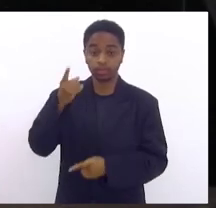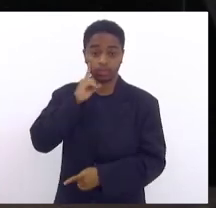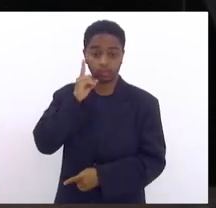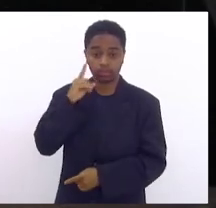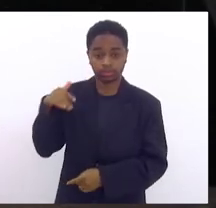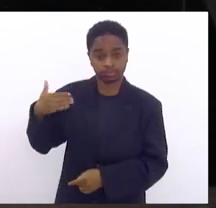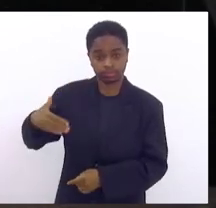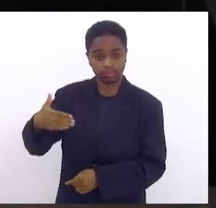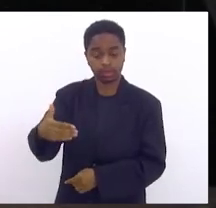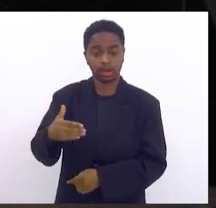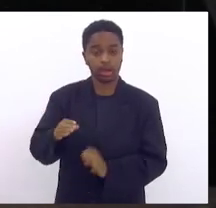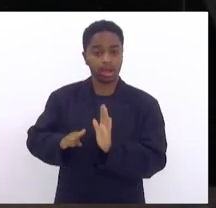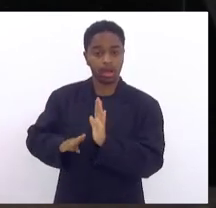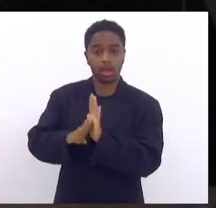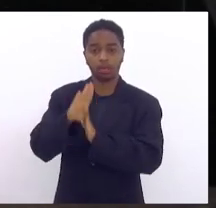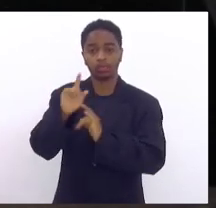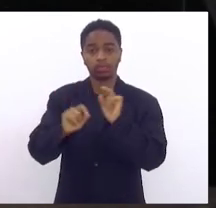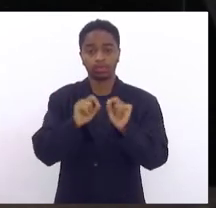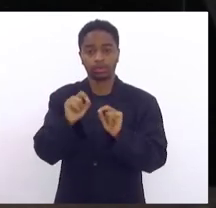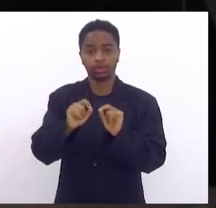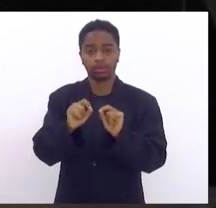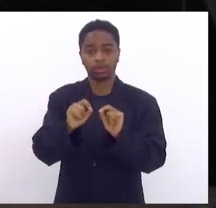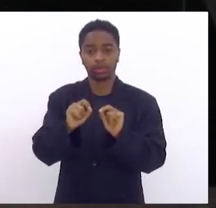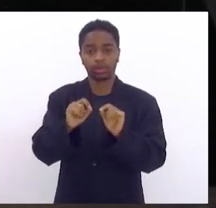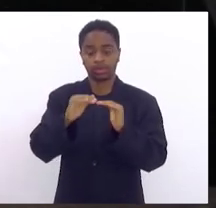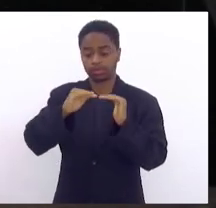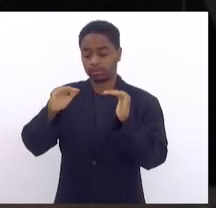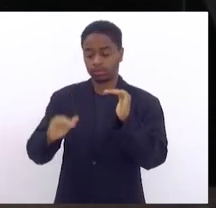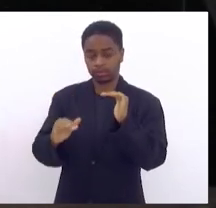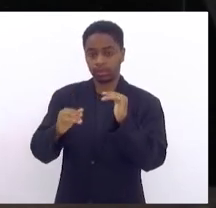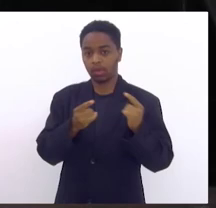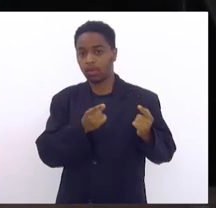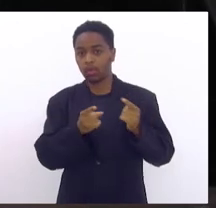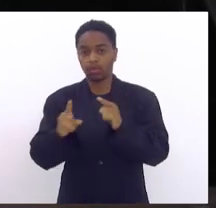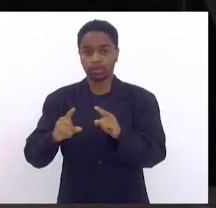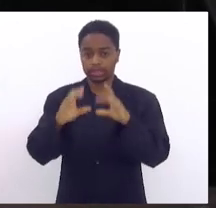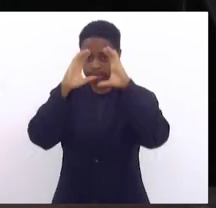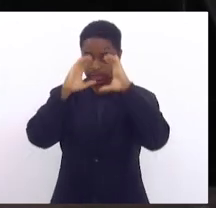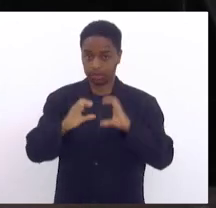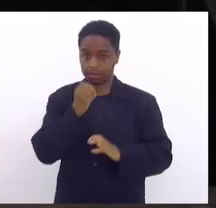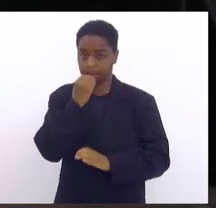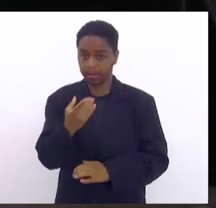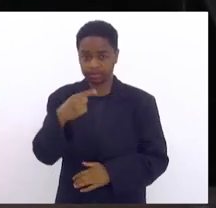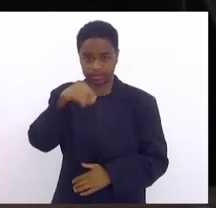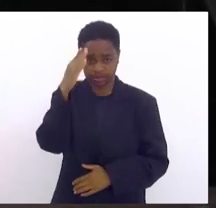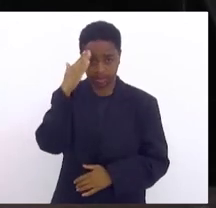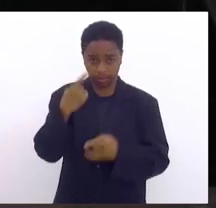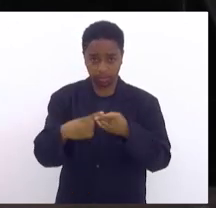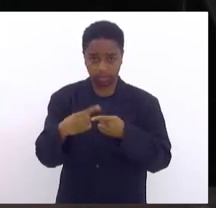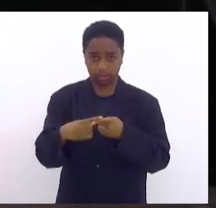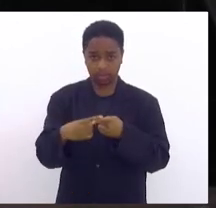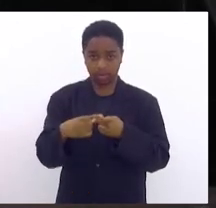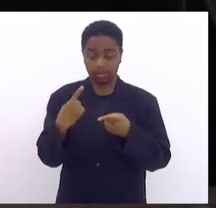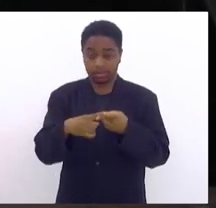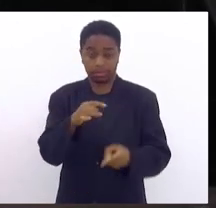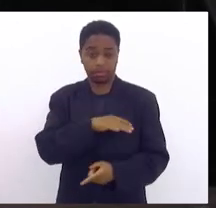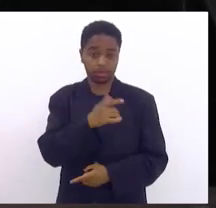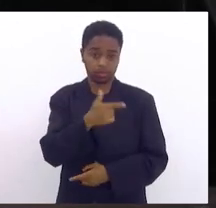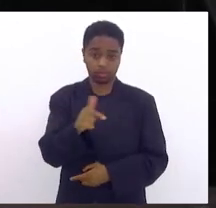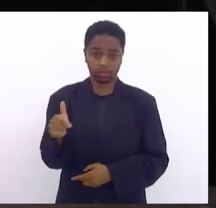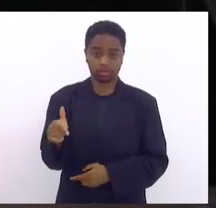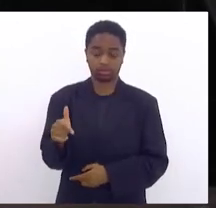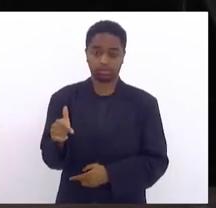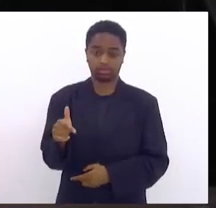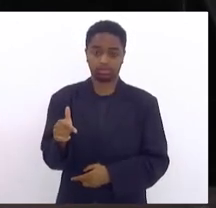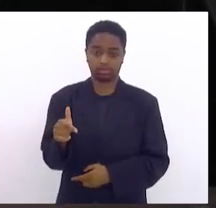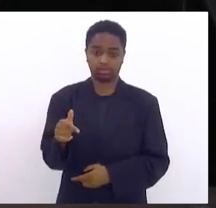estamos tendo um número maior de menores atacando cidadãos de bem. E você sabe por quê? Porque eles não têm medo de nada.